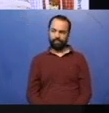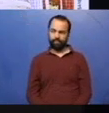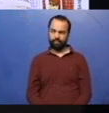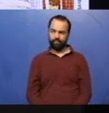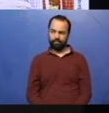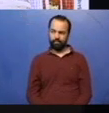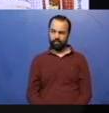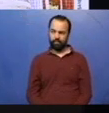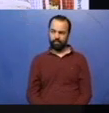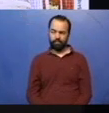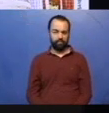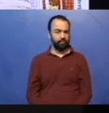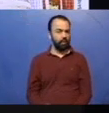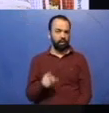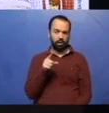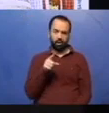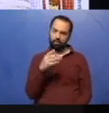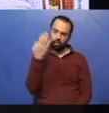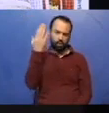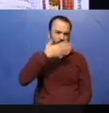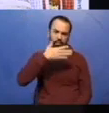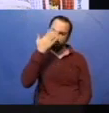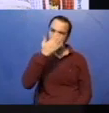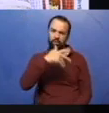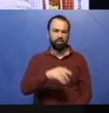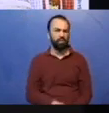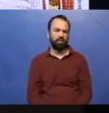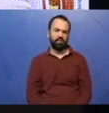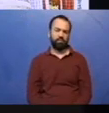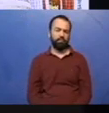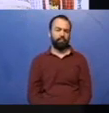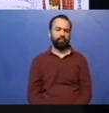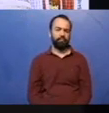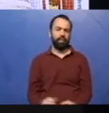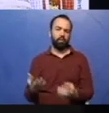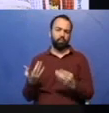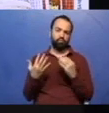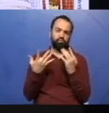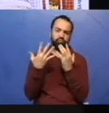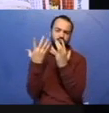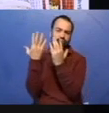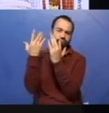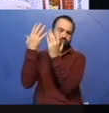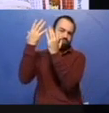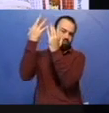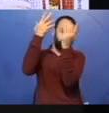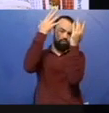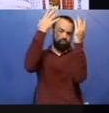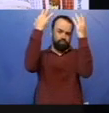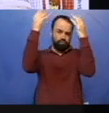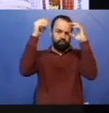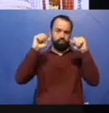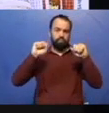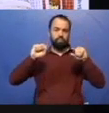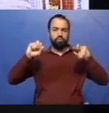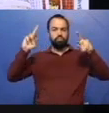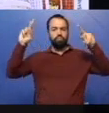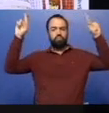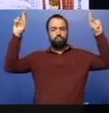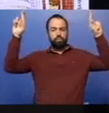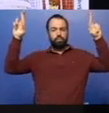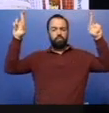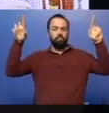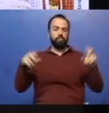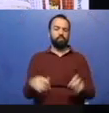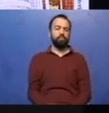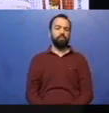mesmo que a gente não possa observar nitidamente, o vapor ele sobe na atmosfera. tá? Lembra do cabelo, o